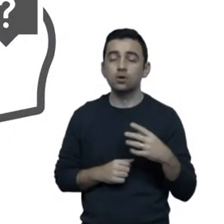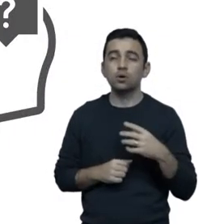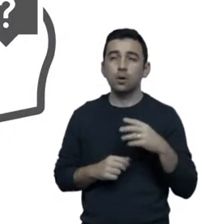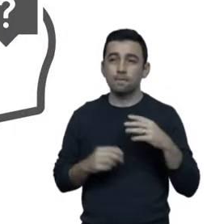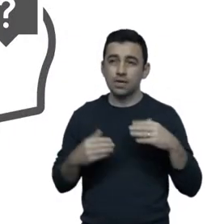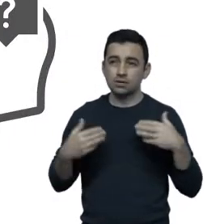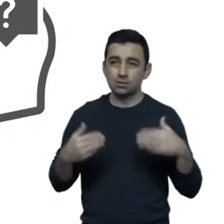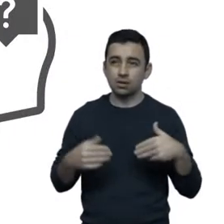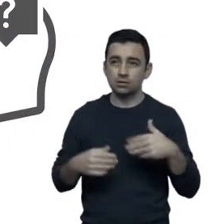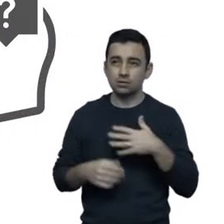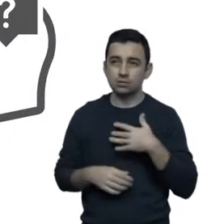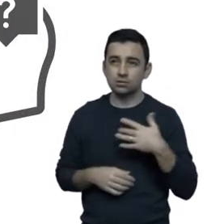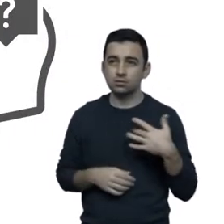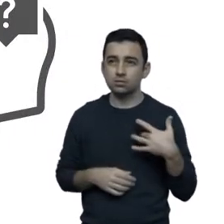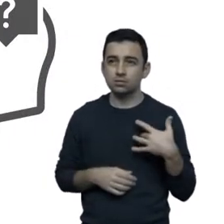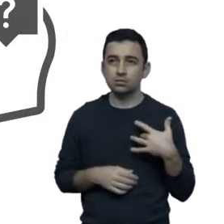Saúde